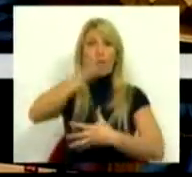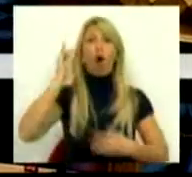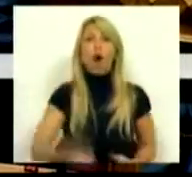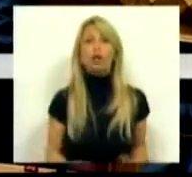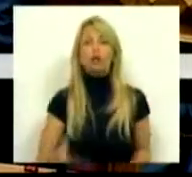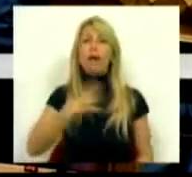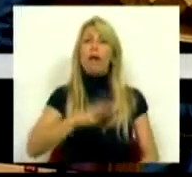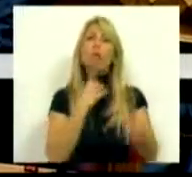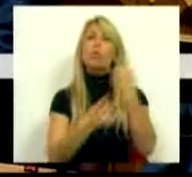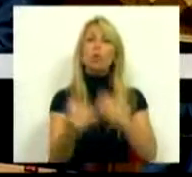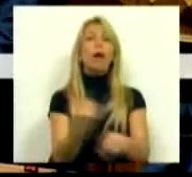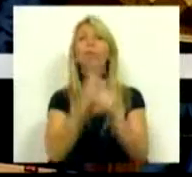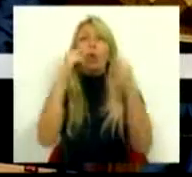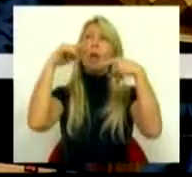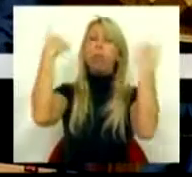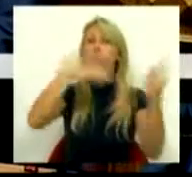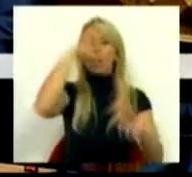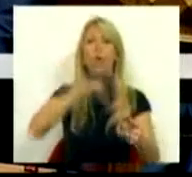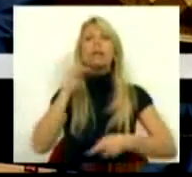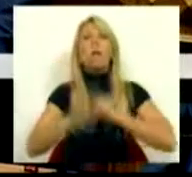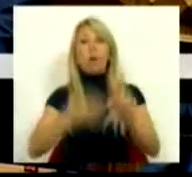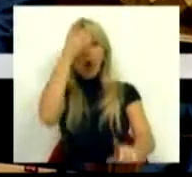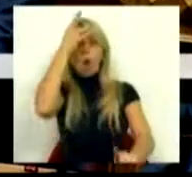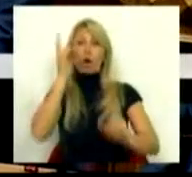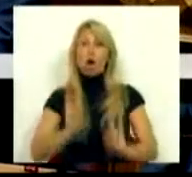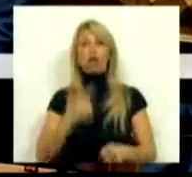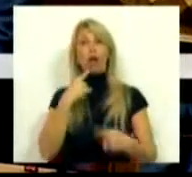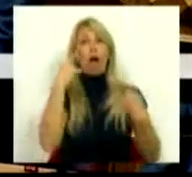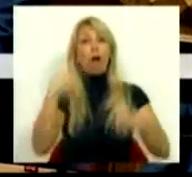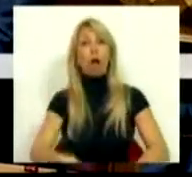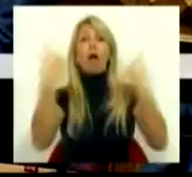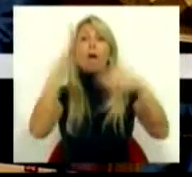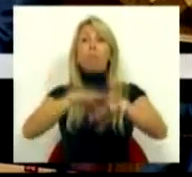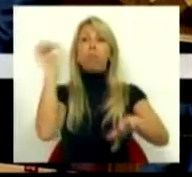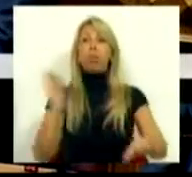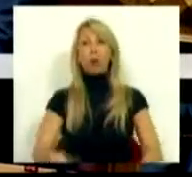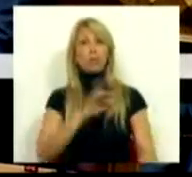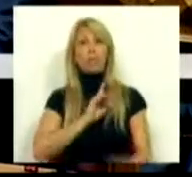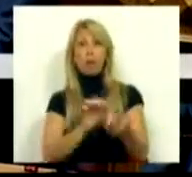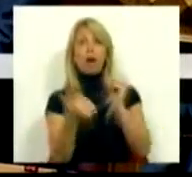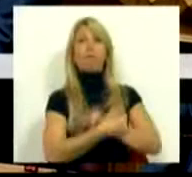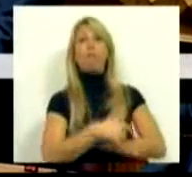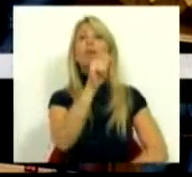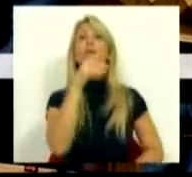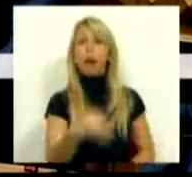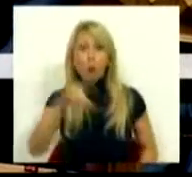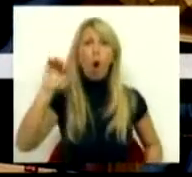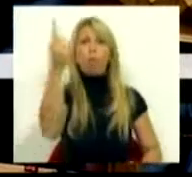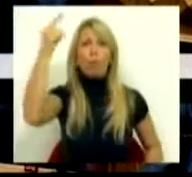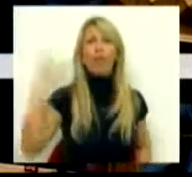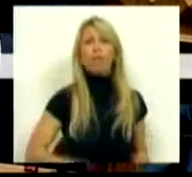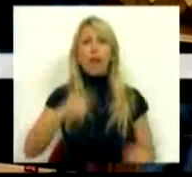porque é que não são do conhecimento público os pareceres que já foram emitidos sobre a privatização da TAP. Eles devem ser do conhecimento